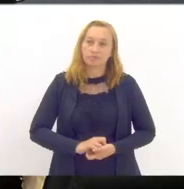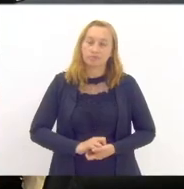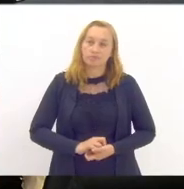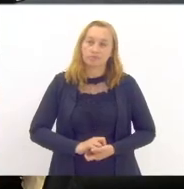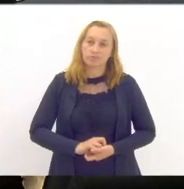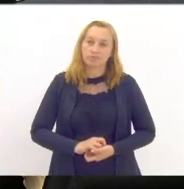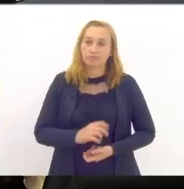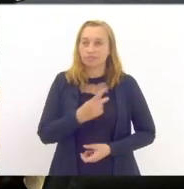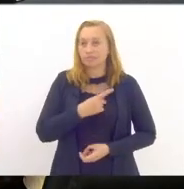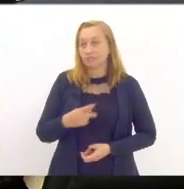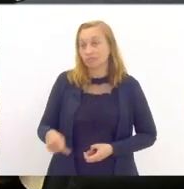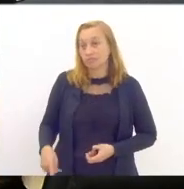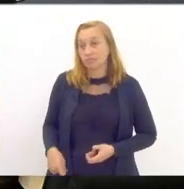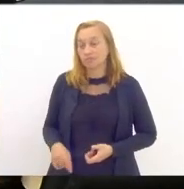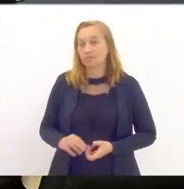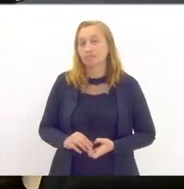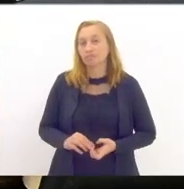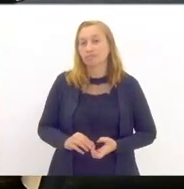Presidente,